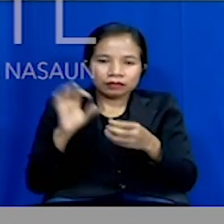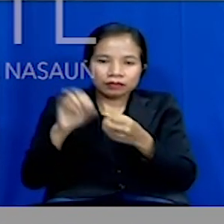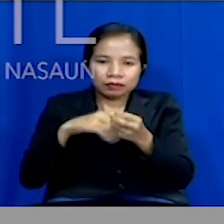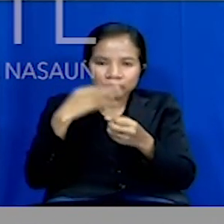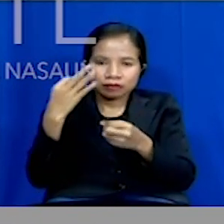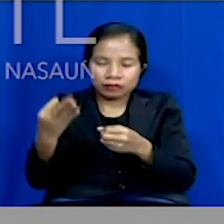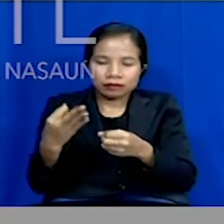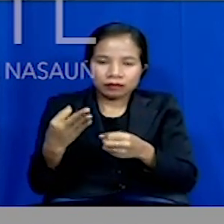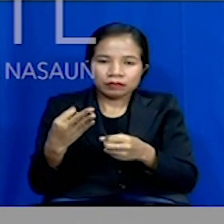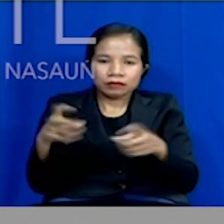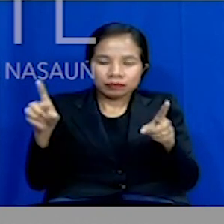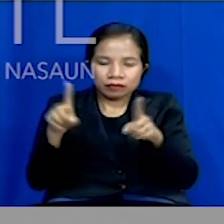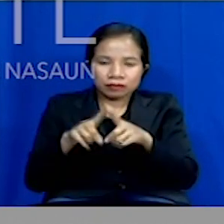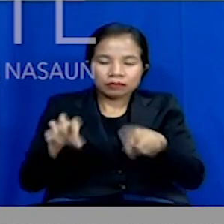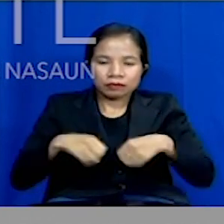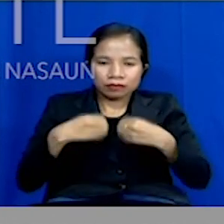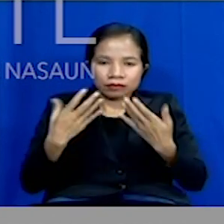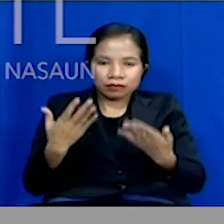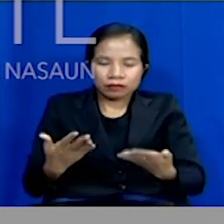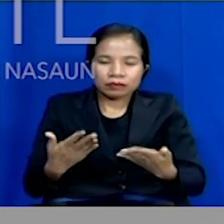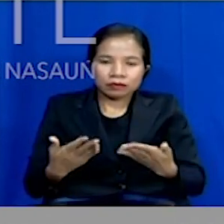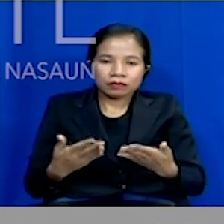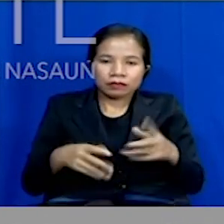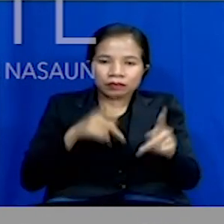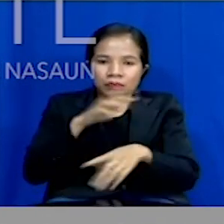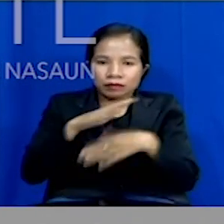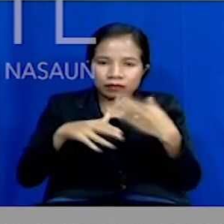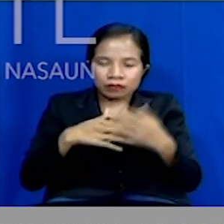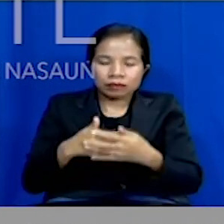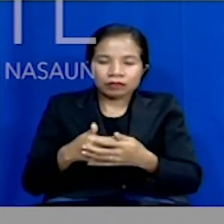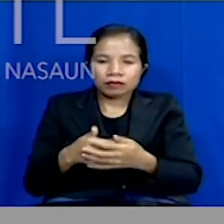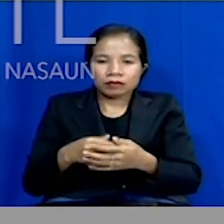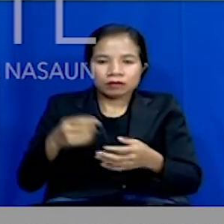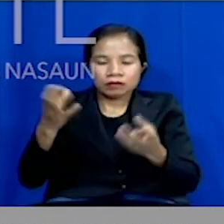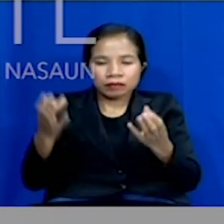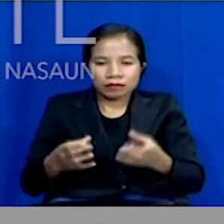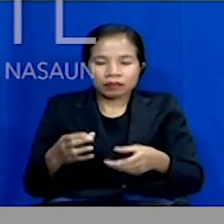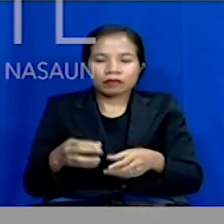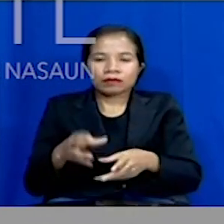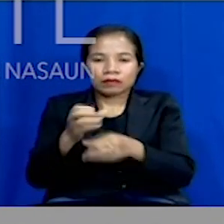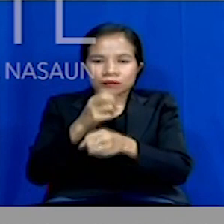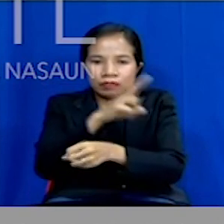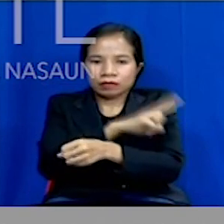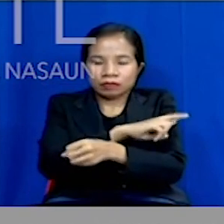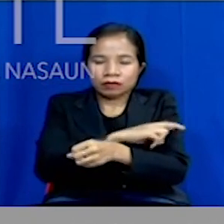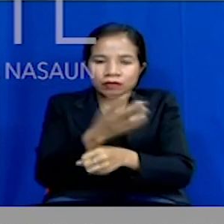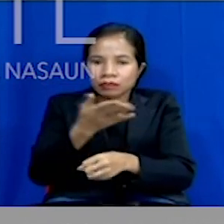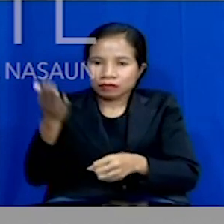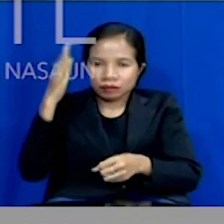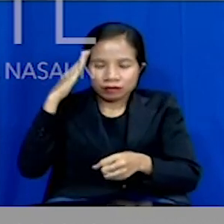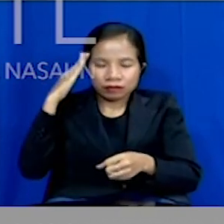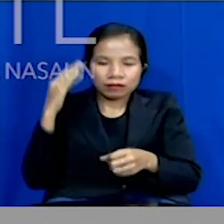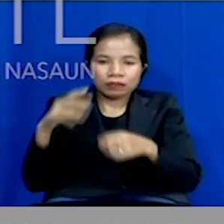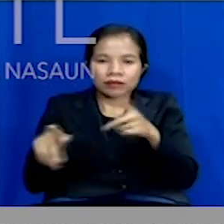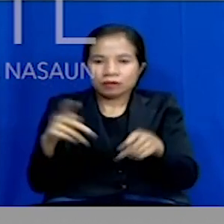COVID-19, hanesan oin sama katu ema hotu ia consciência hodi ia tam vacina, porque imi hotu hatene katek ia